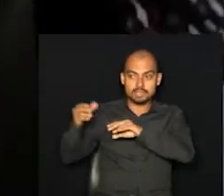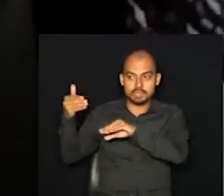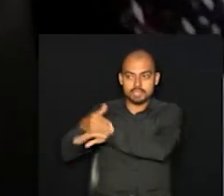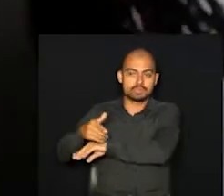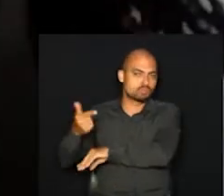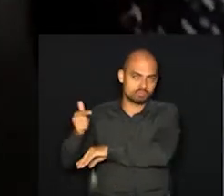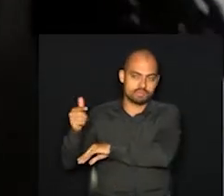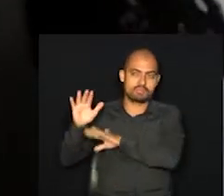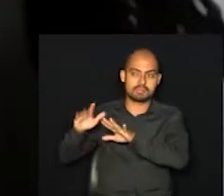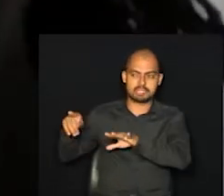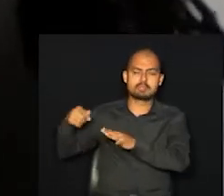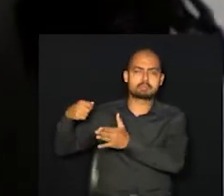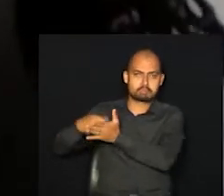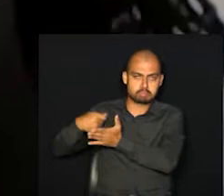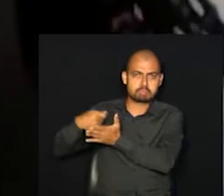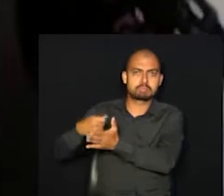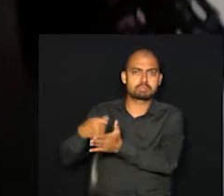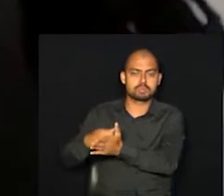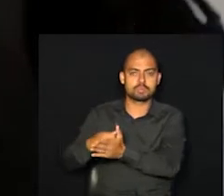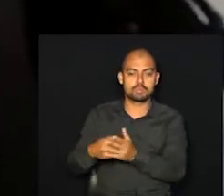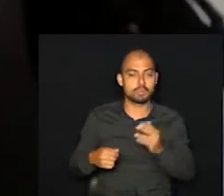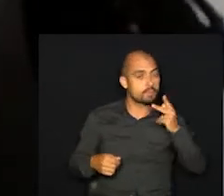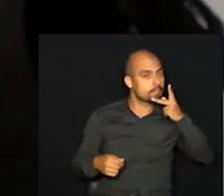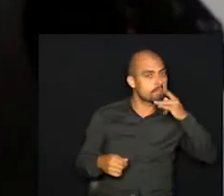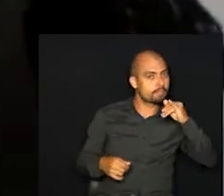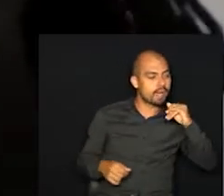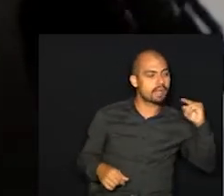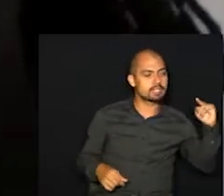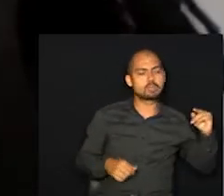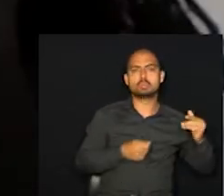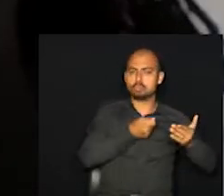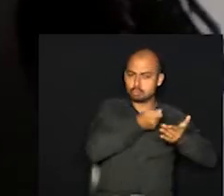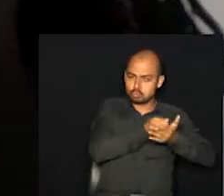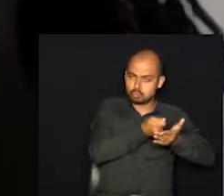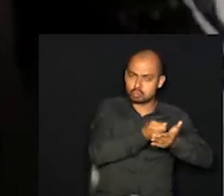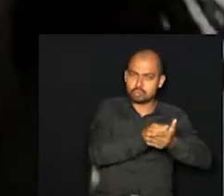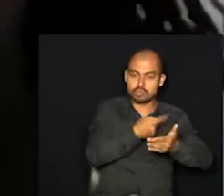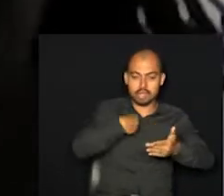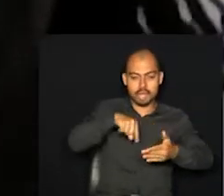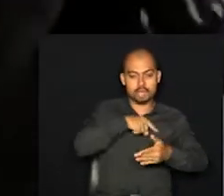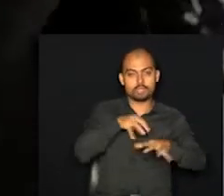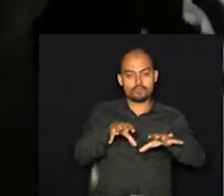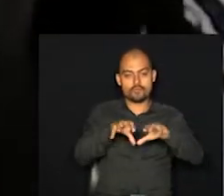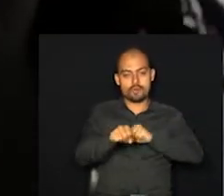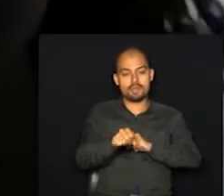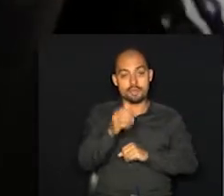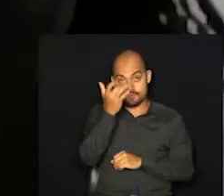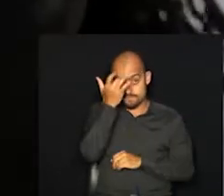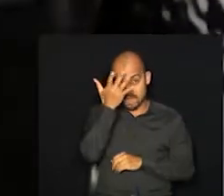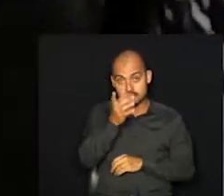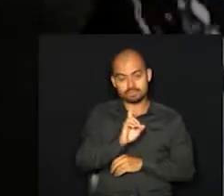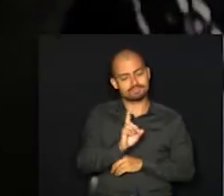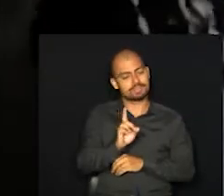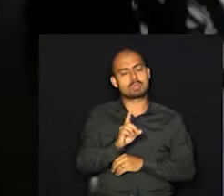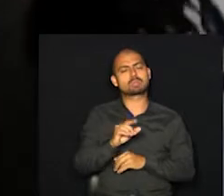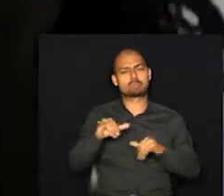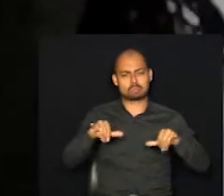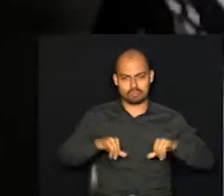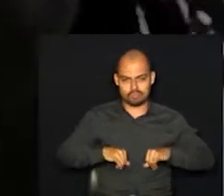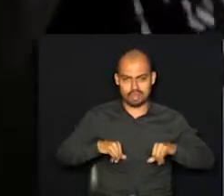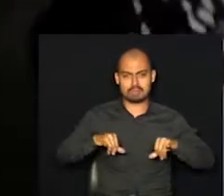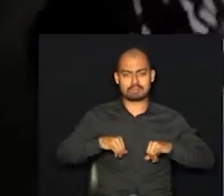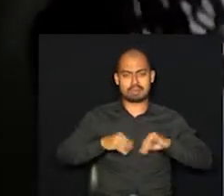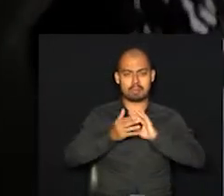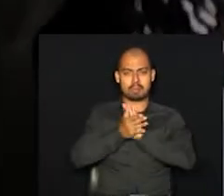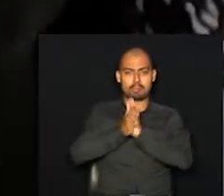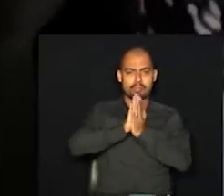para que a gente tivesse. Meu pai lutou muito para que a gente se formasse, entendeu? Não foi fácil, nós sofremos preconceito, nós sofremos, mas